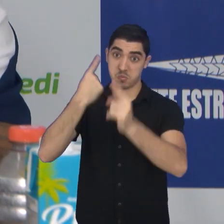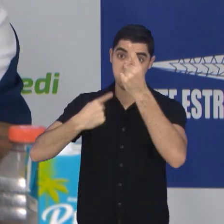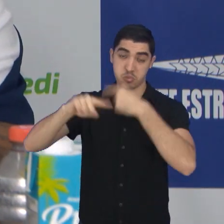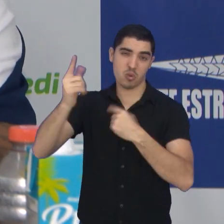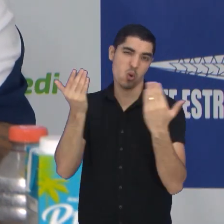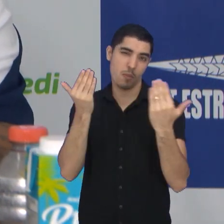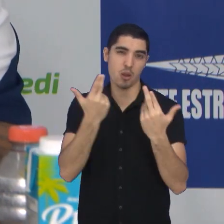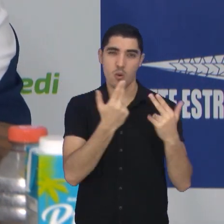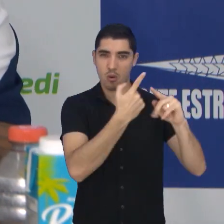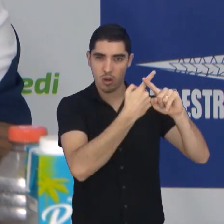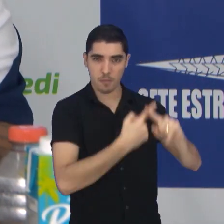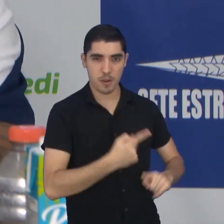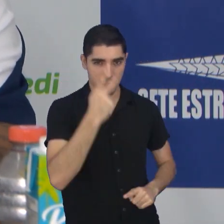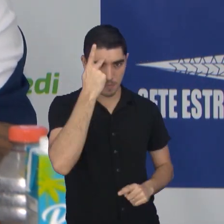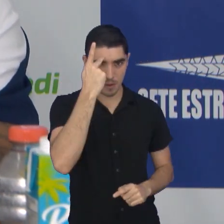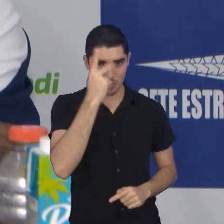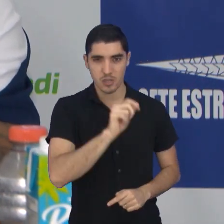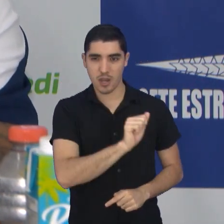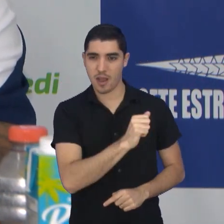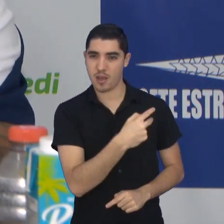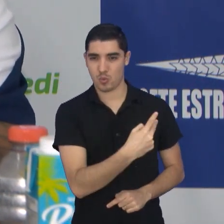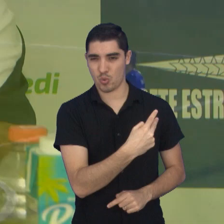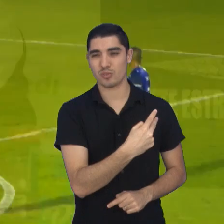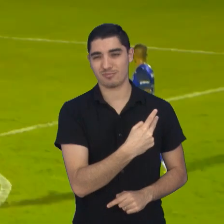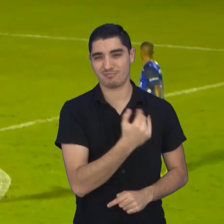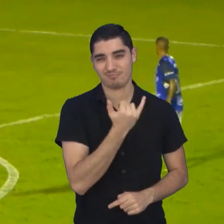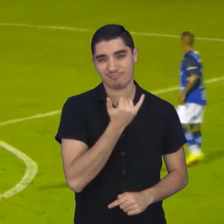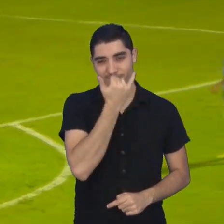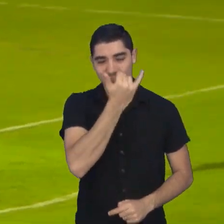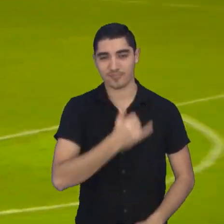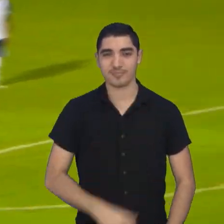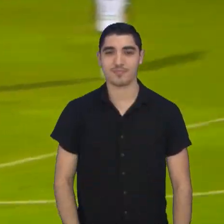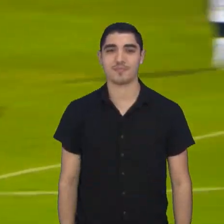aconteceu, já trazendo um pouquinho da 2, do que aconteceu na 2, né?